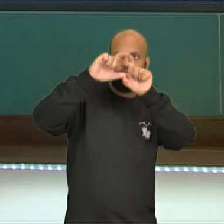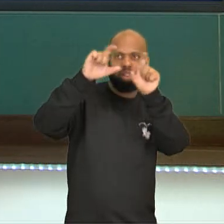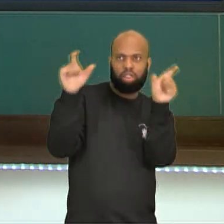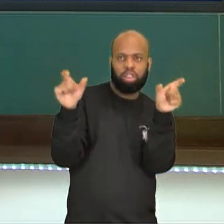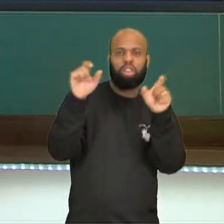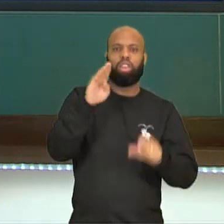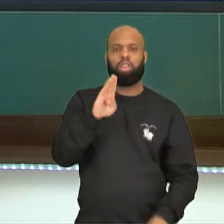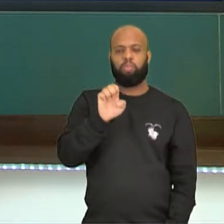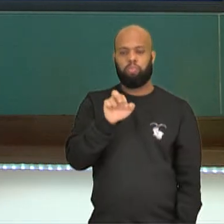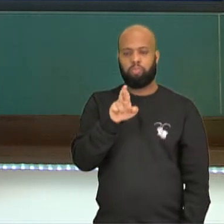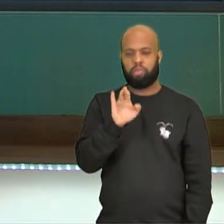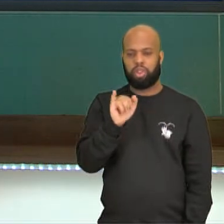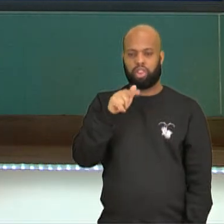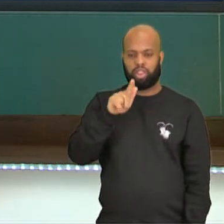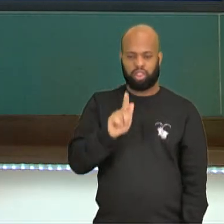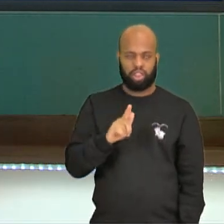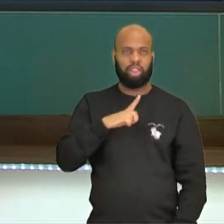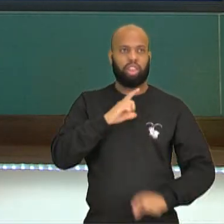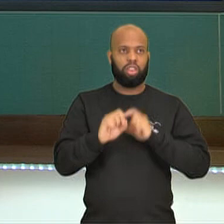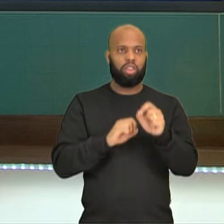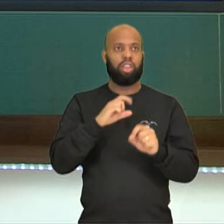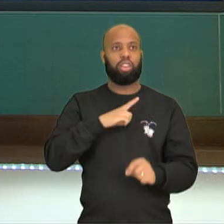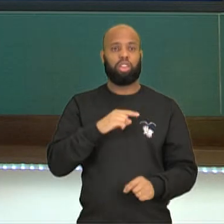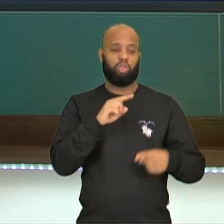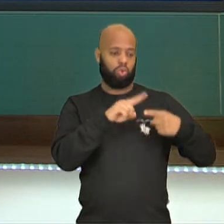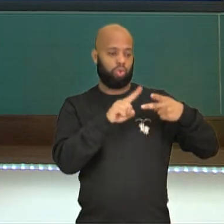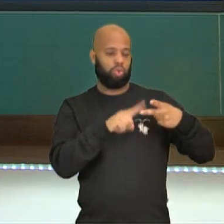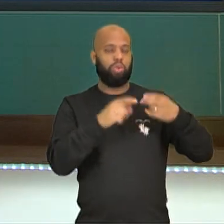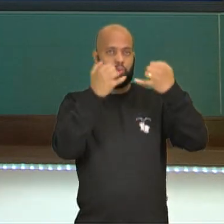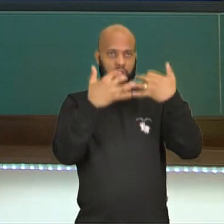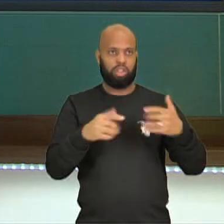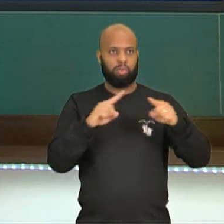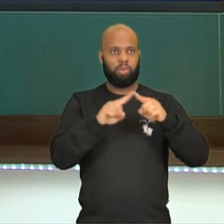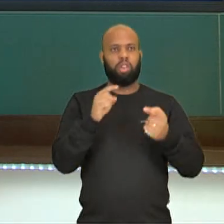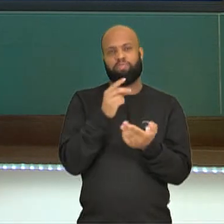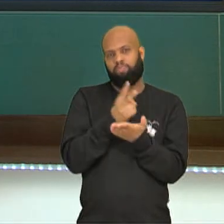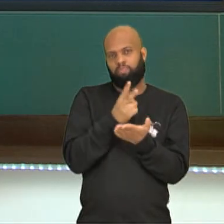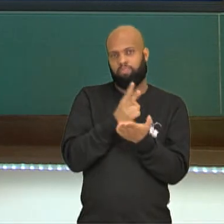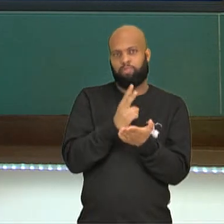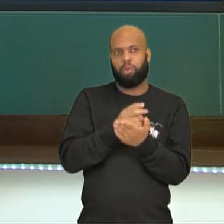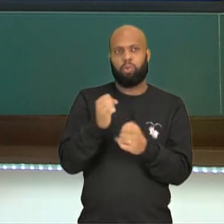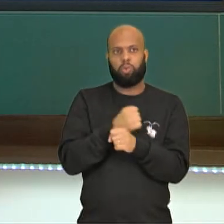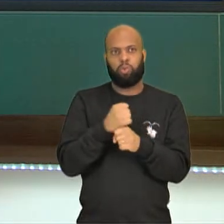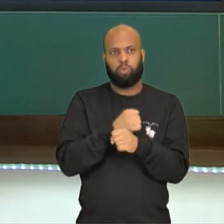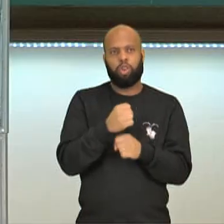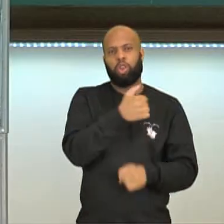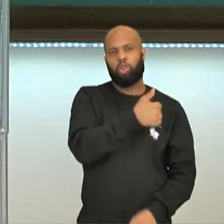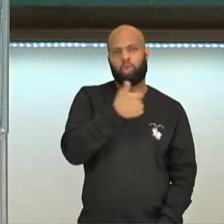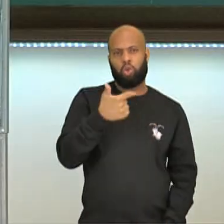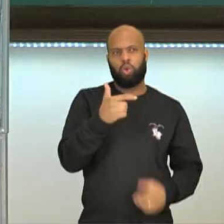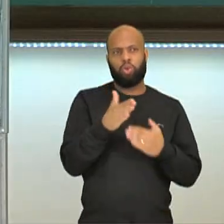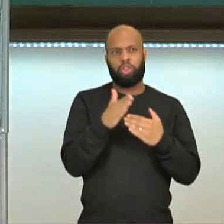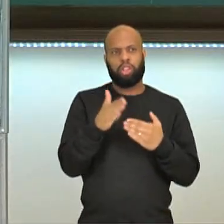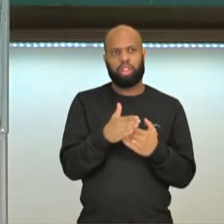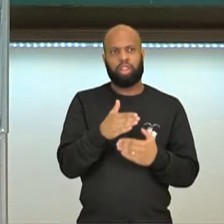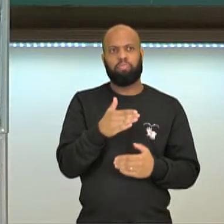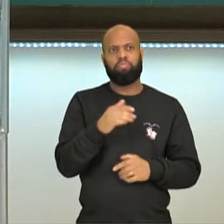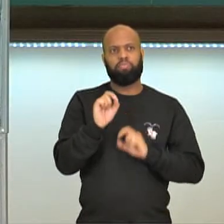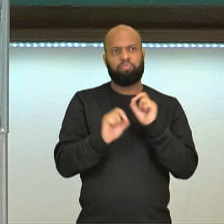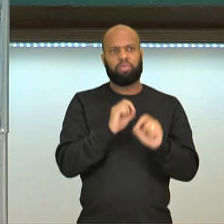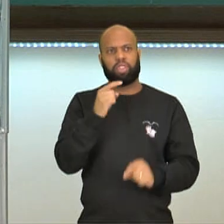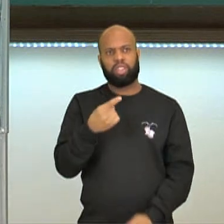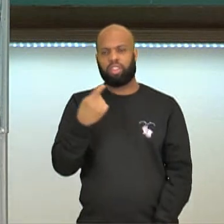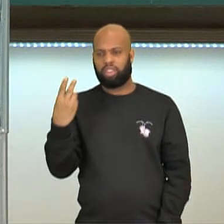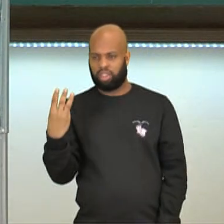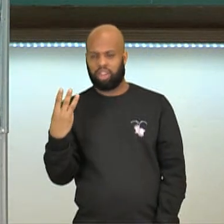corredor, tem duas explicações, mas elas usam a mesma datação, aproximadamente 12 a 13 mil anos antes de Cristo. Esse corredor de mar,